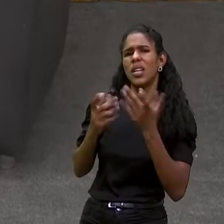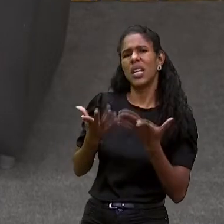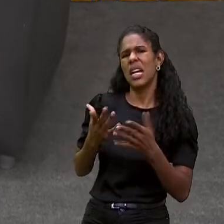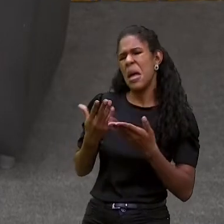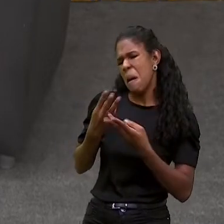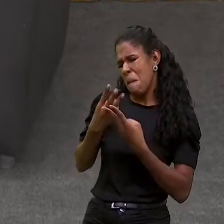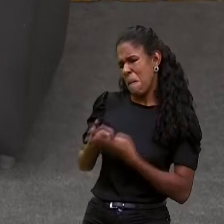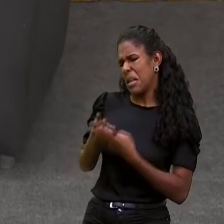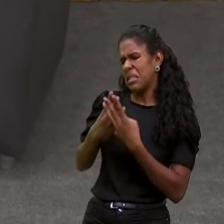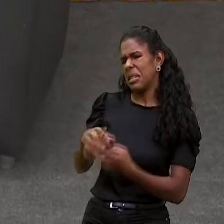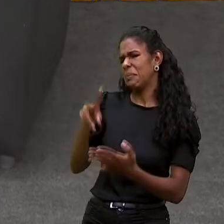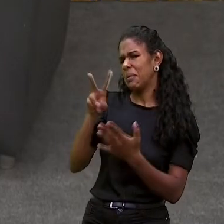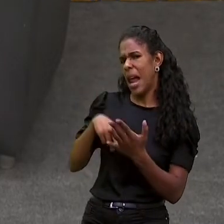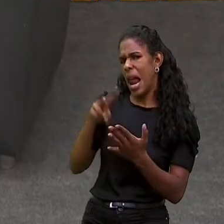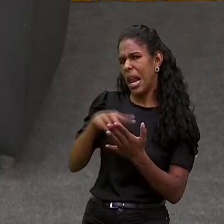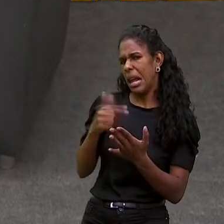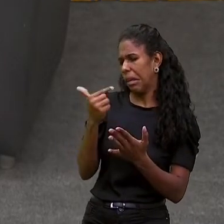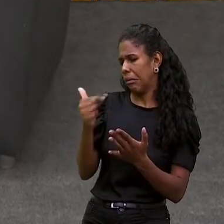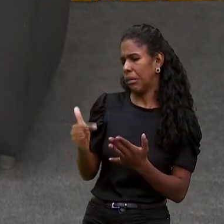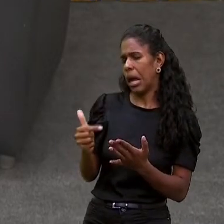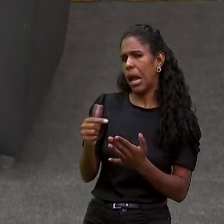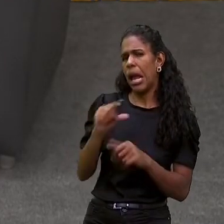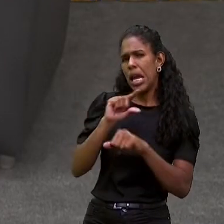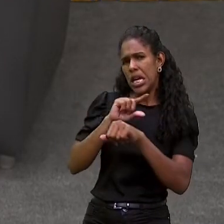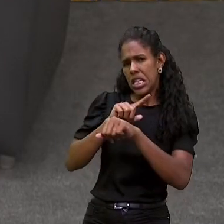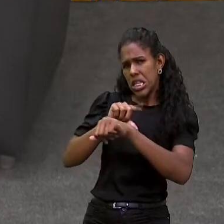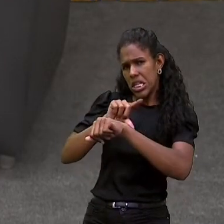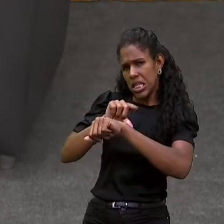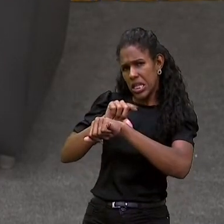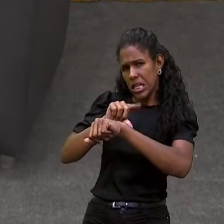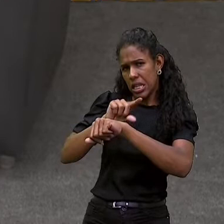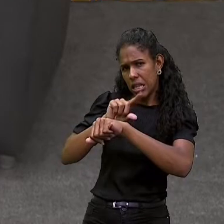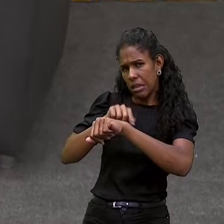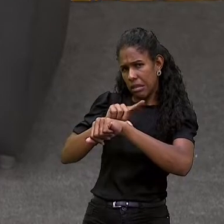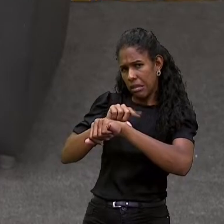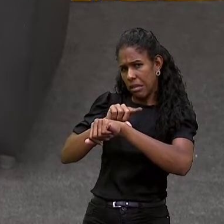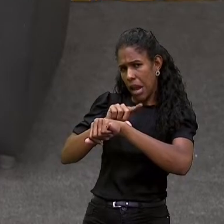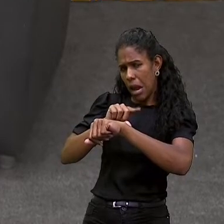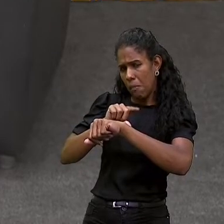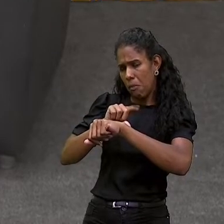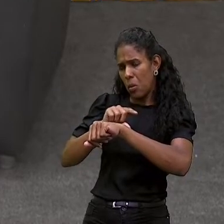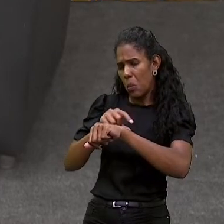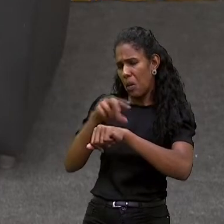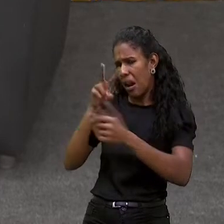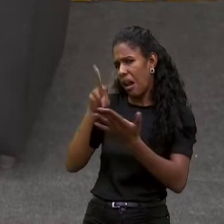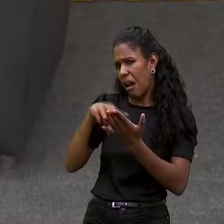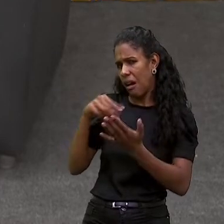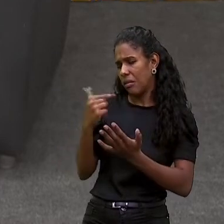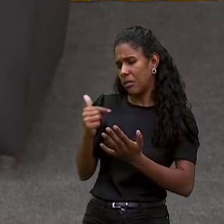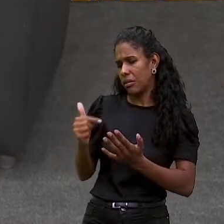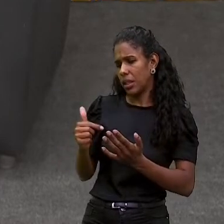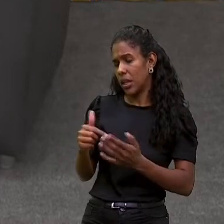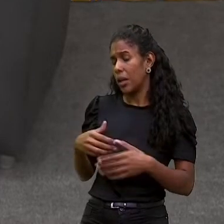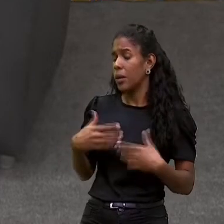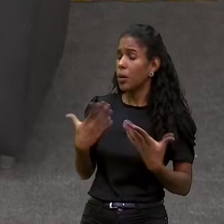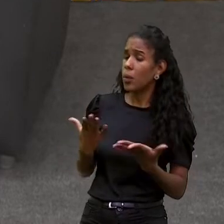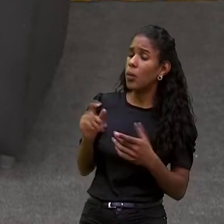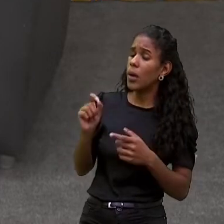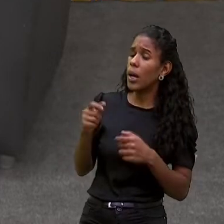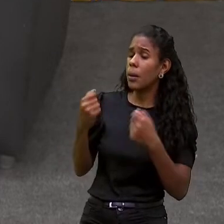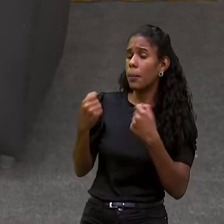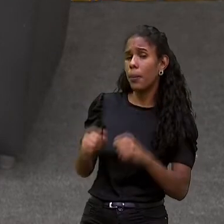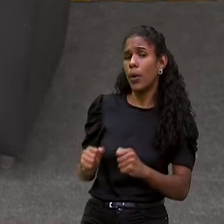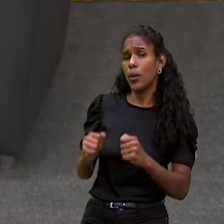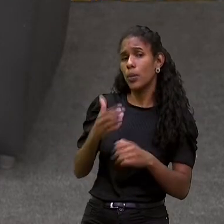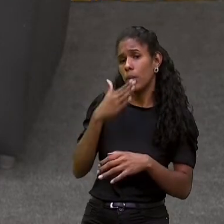pode ser feito para melhorar esse hábito? Nós até comentamos alguma coisa, mas realmente não tem tempo.